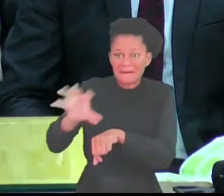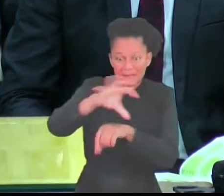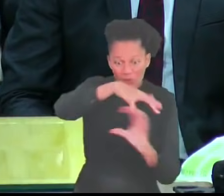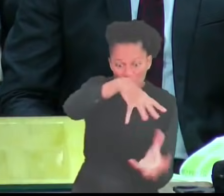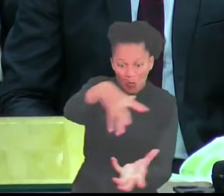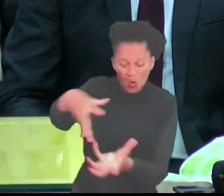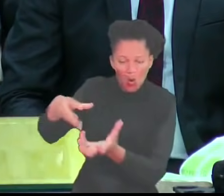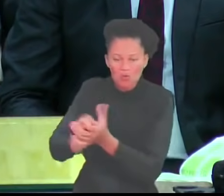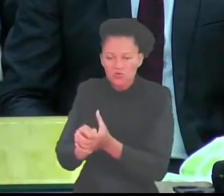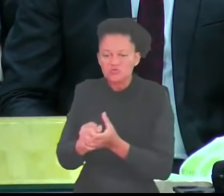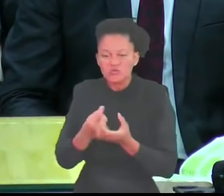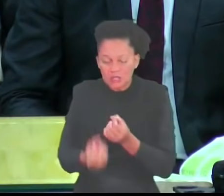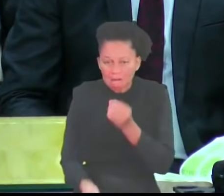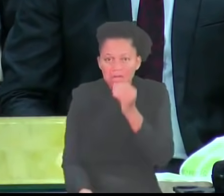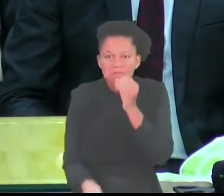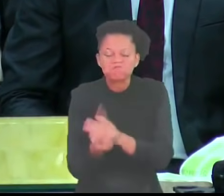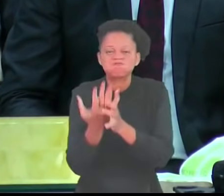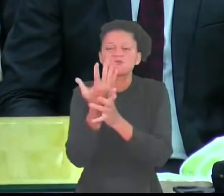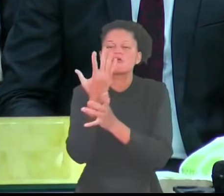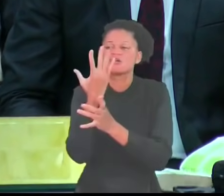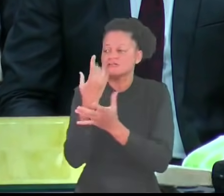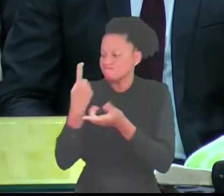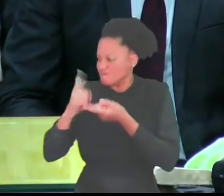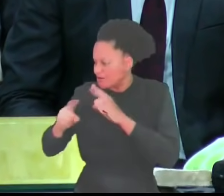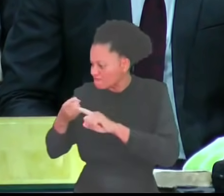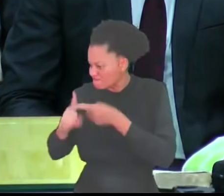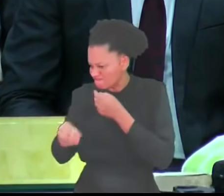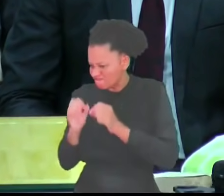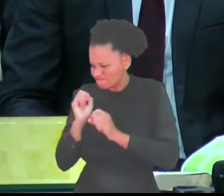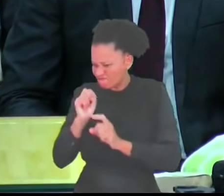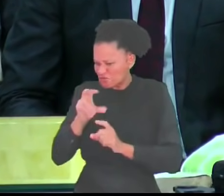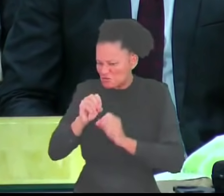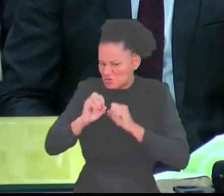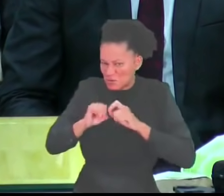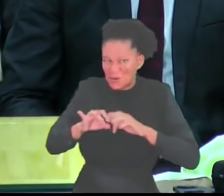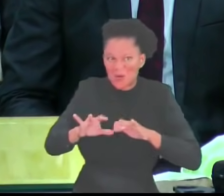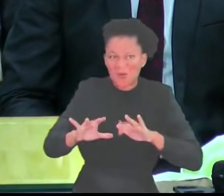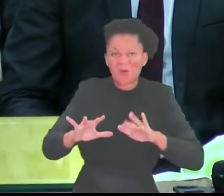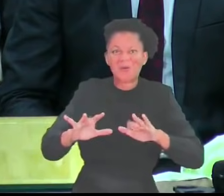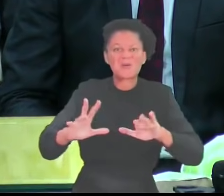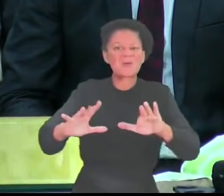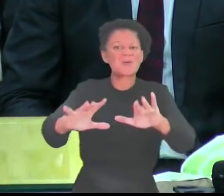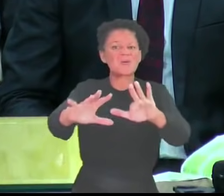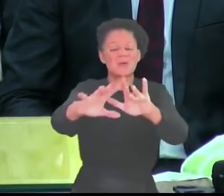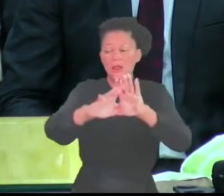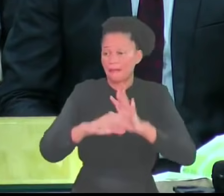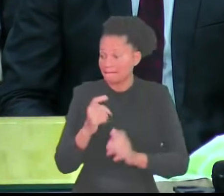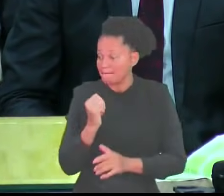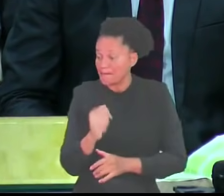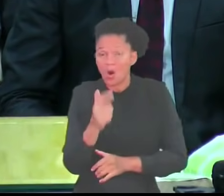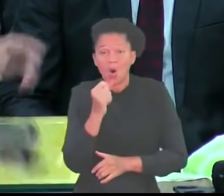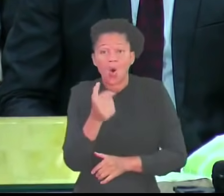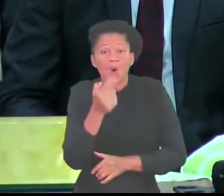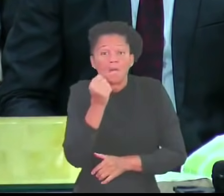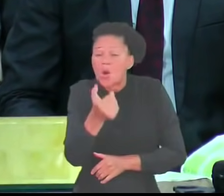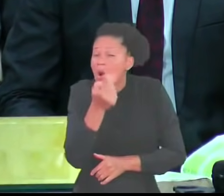Eles provocaram propositalmente a desgraça. Poucos reis da